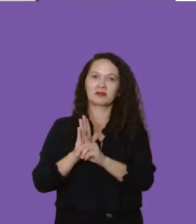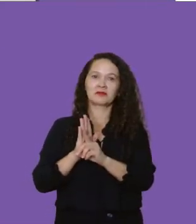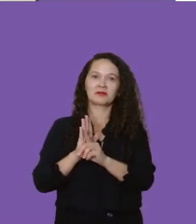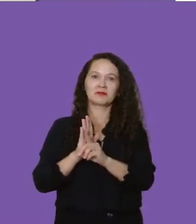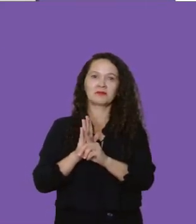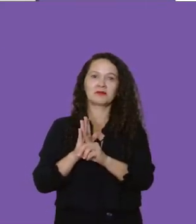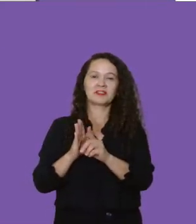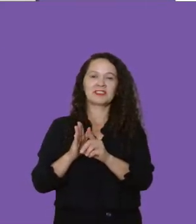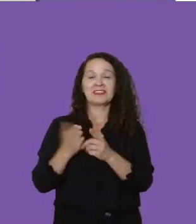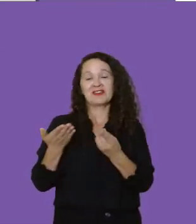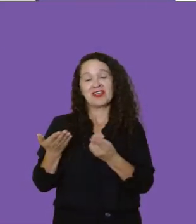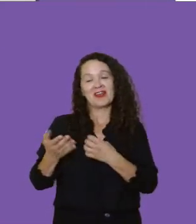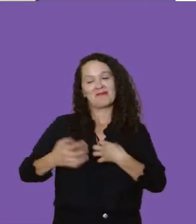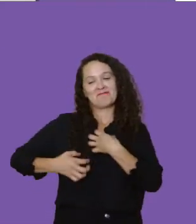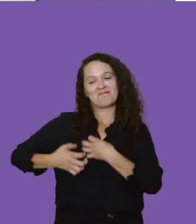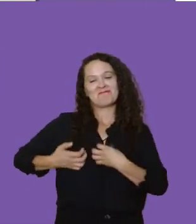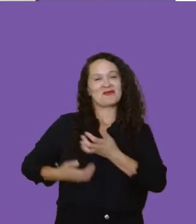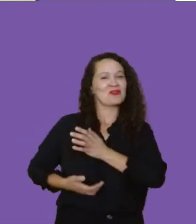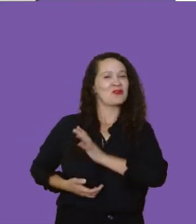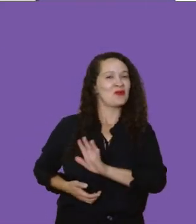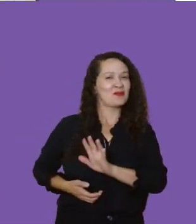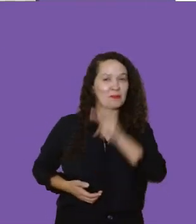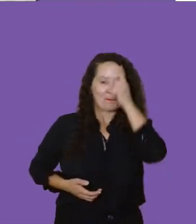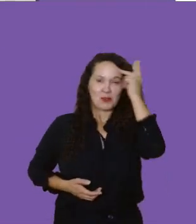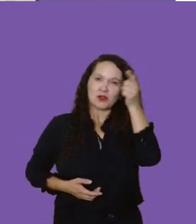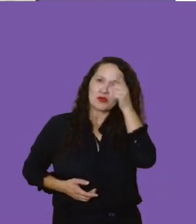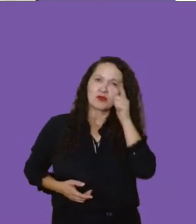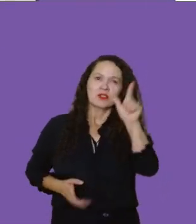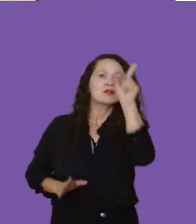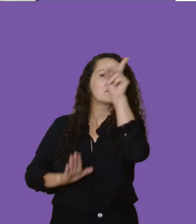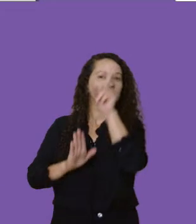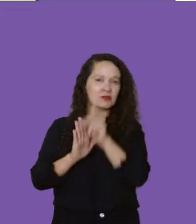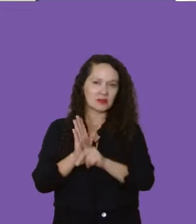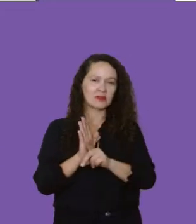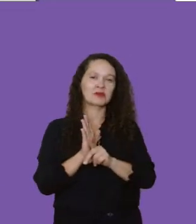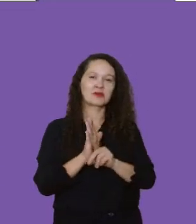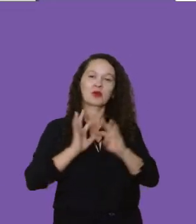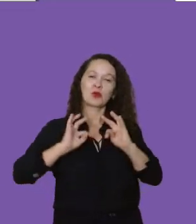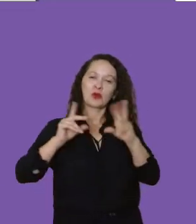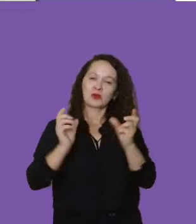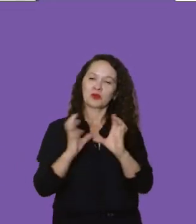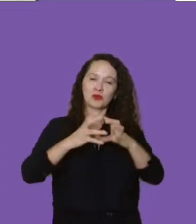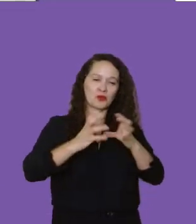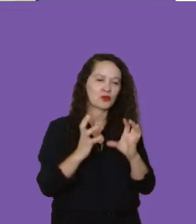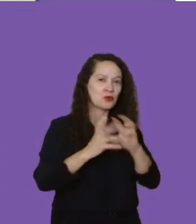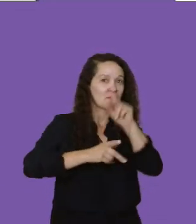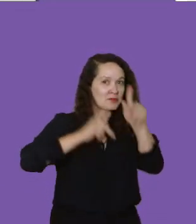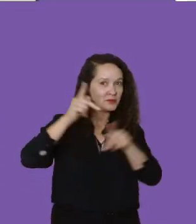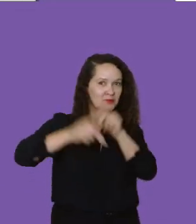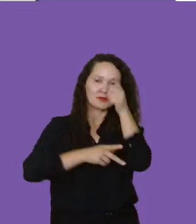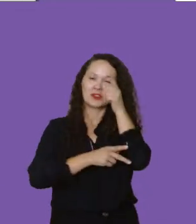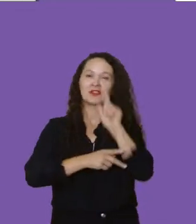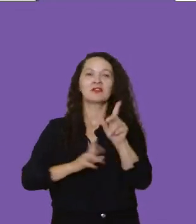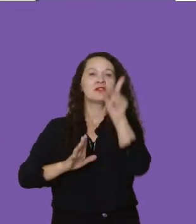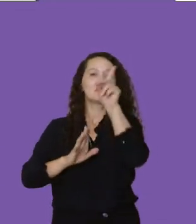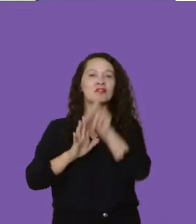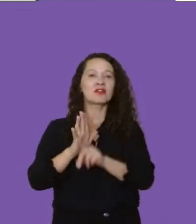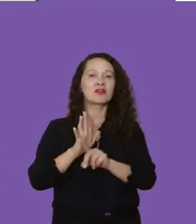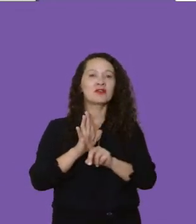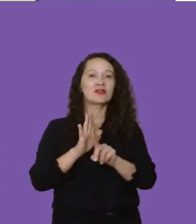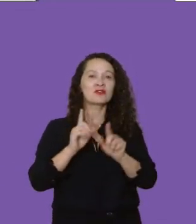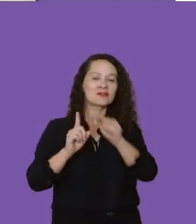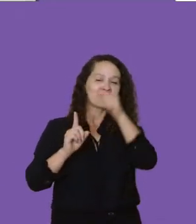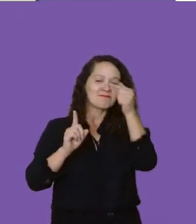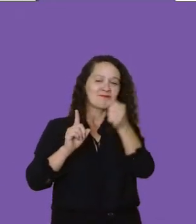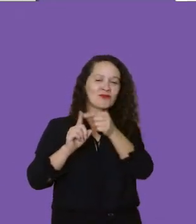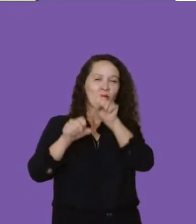isso incomoda todo mundo que conquista direitos. Todos os grupos de população que conquistam direitos são alvos